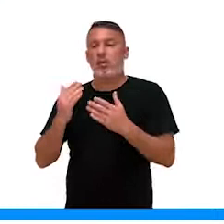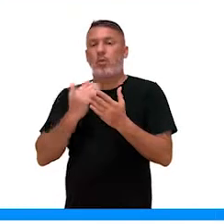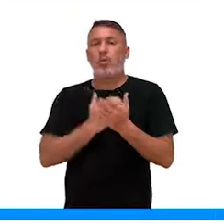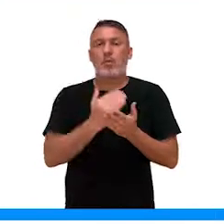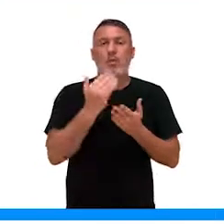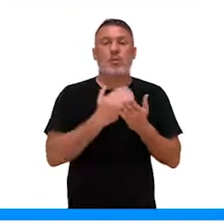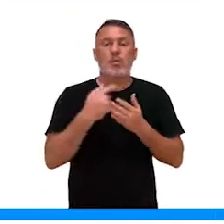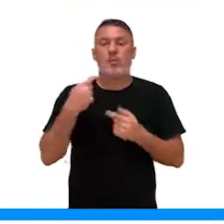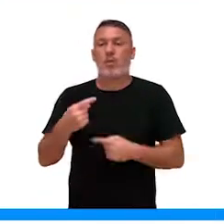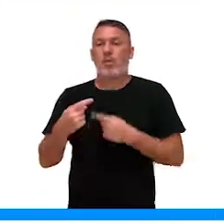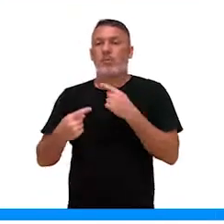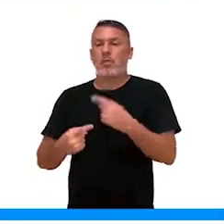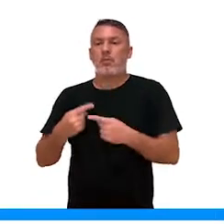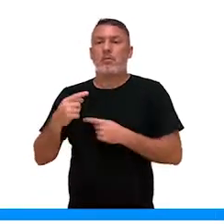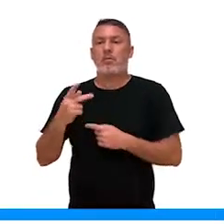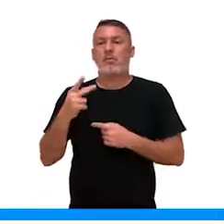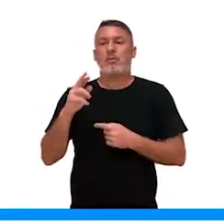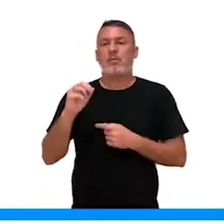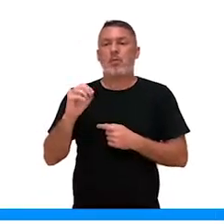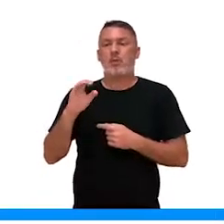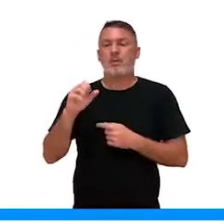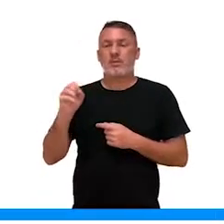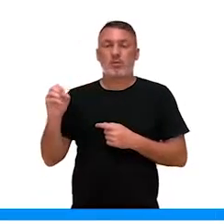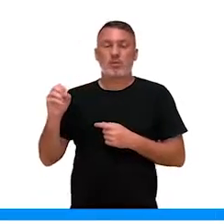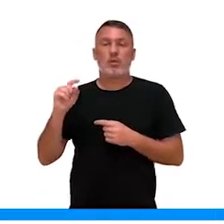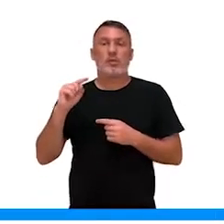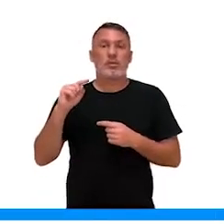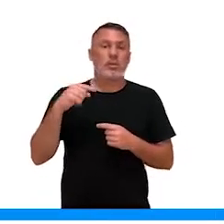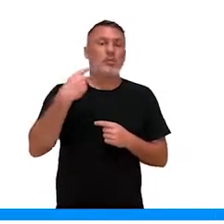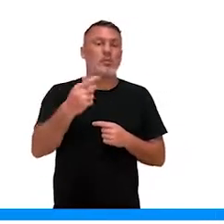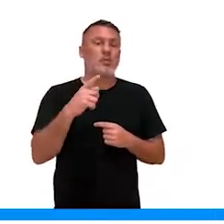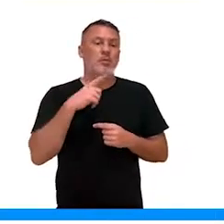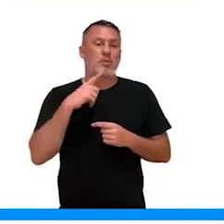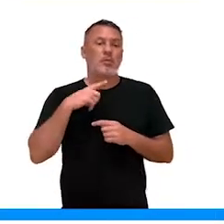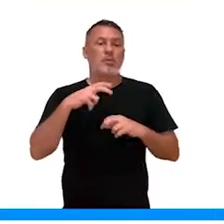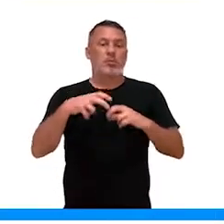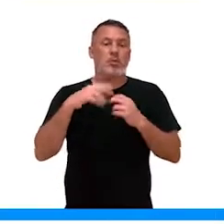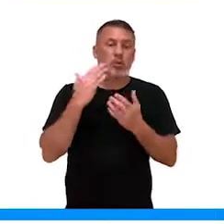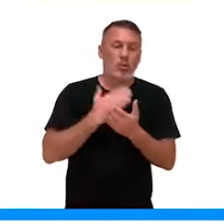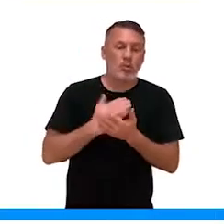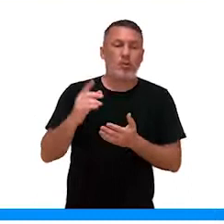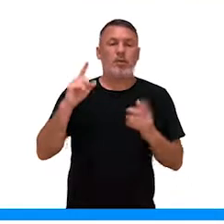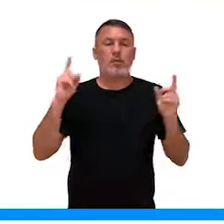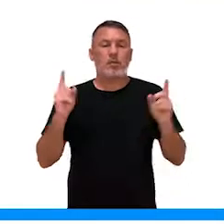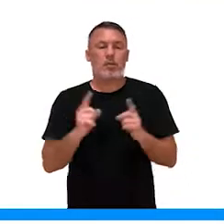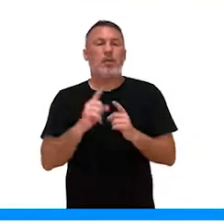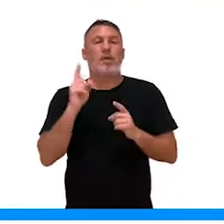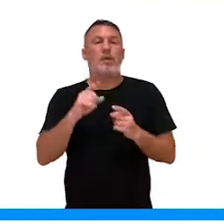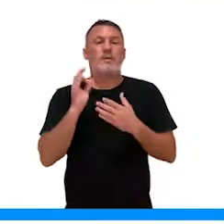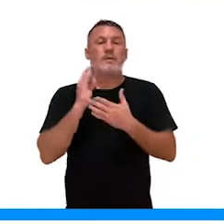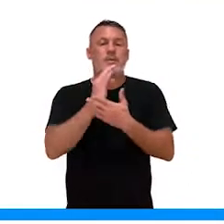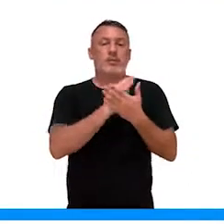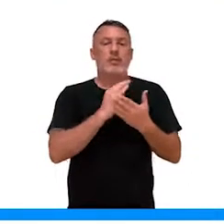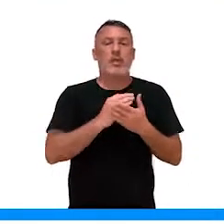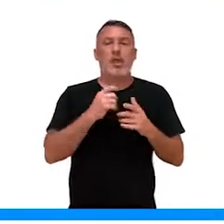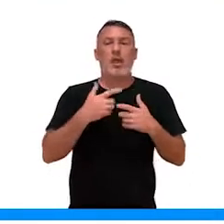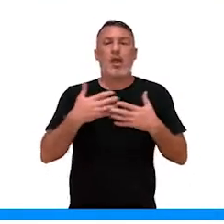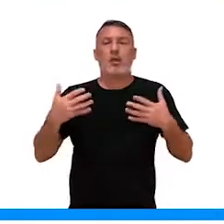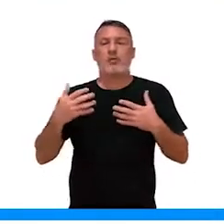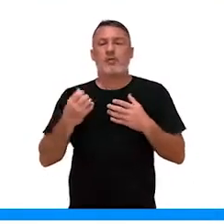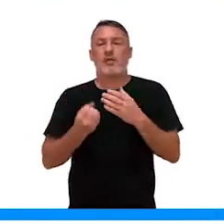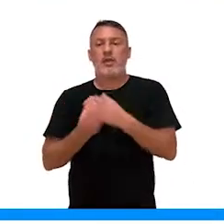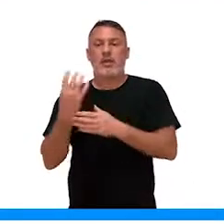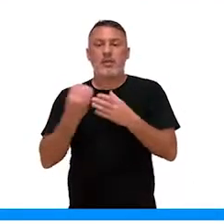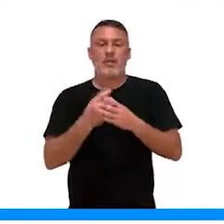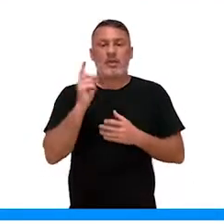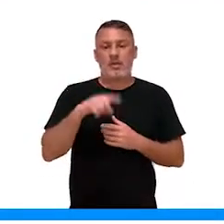telófase. Ele começa a dar sequência nesse processo. E a partir daí, a gente tem então uma